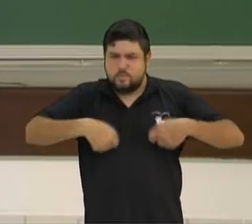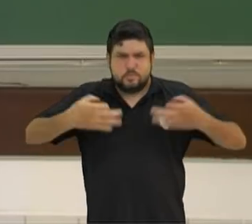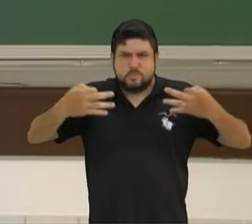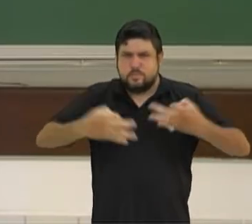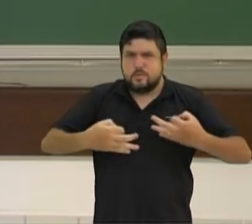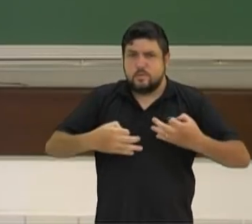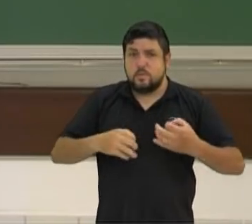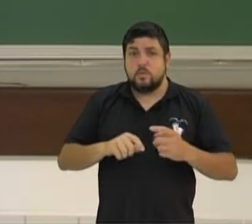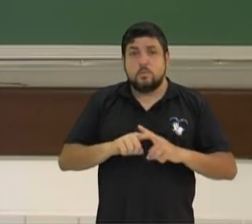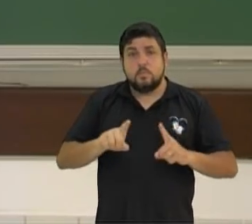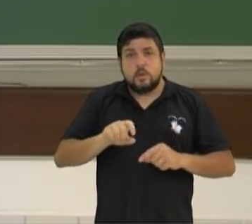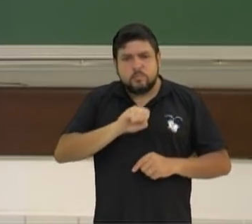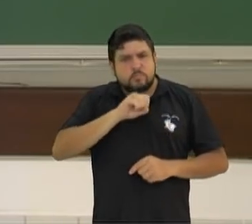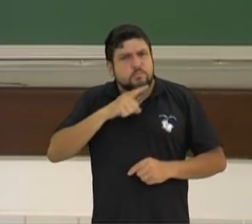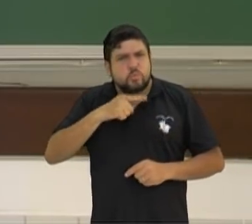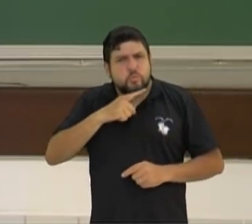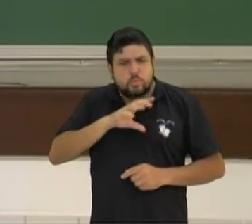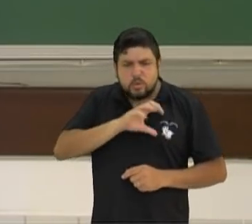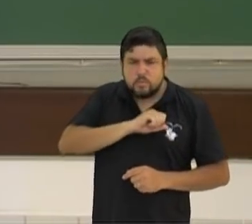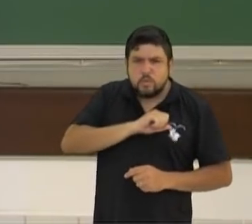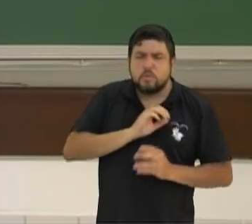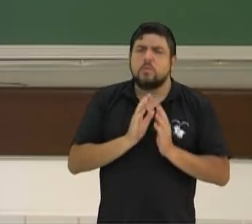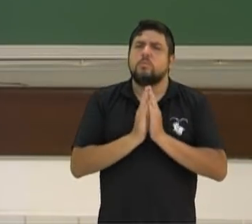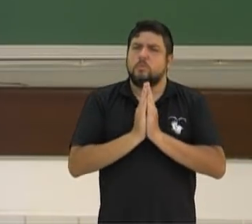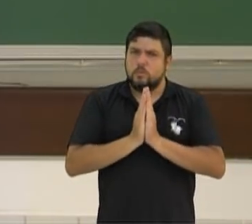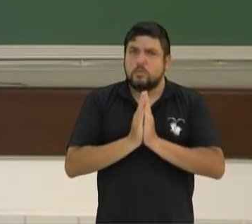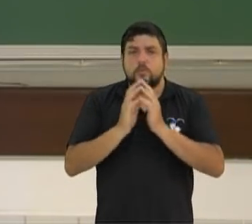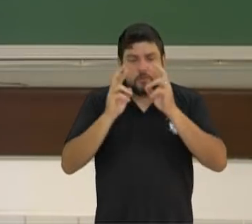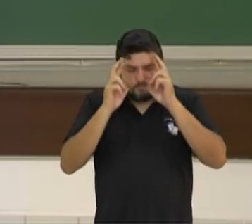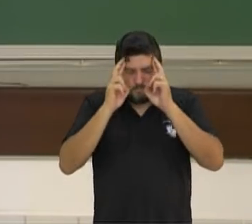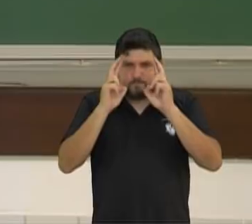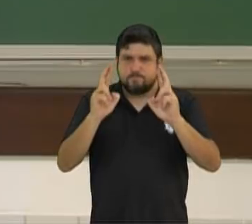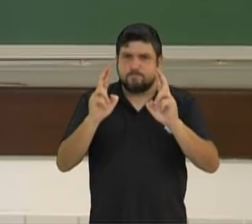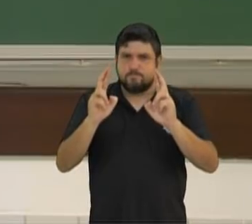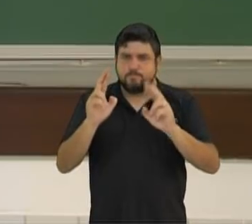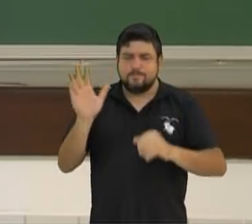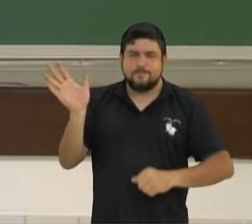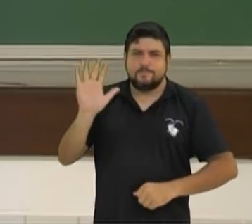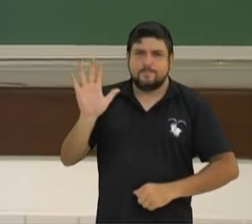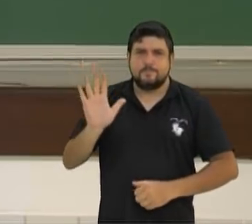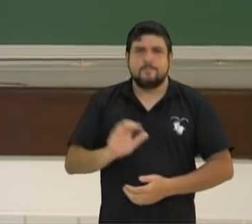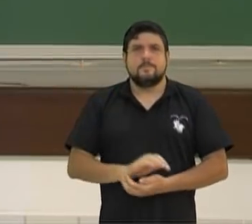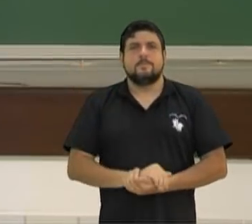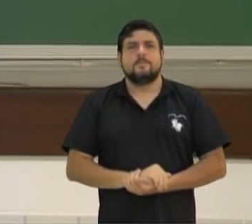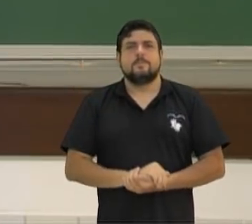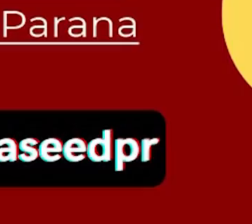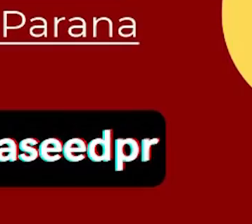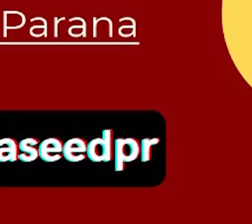mas se você não puder ser amor, por favor, seja pelo menos respeito. Até a próxima aula.